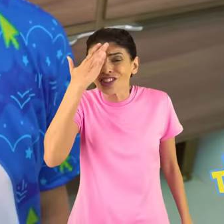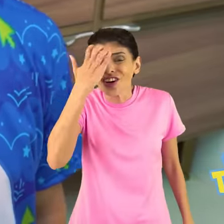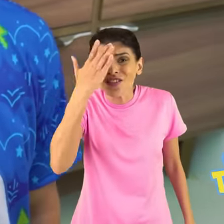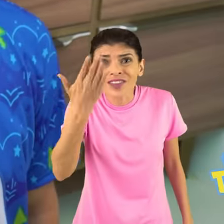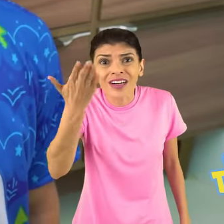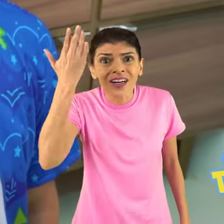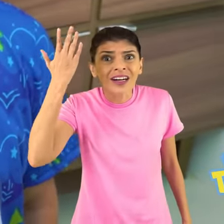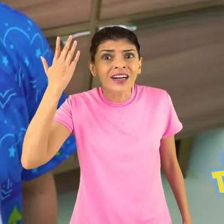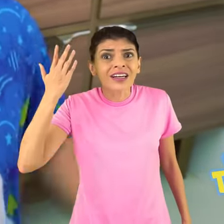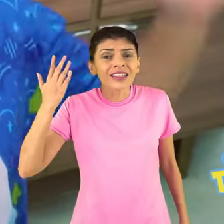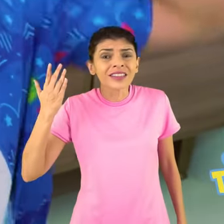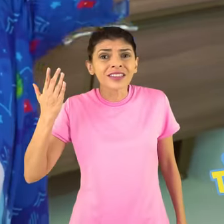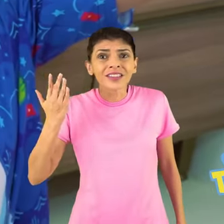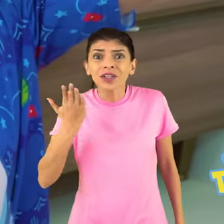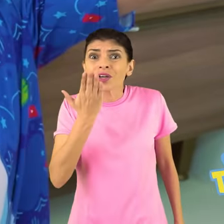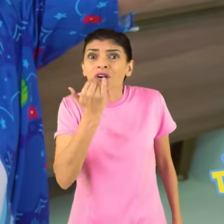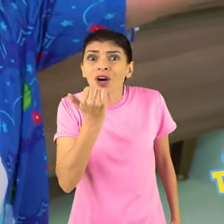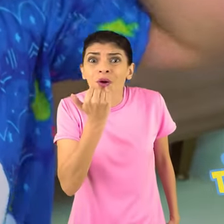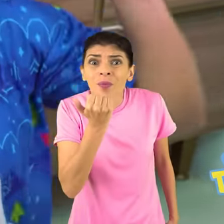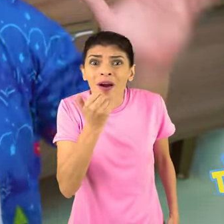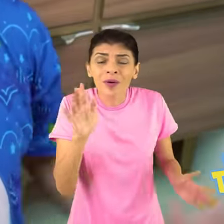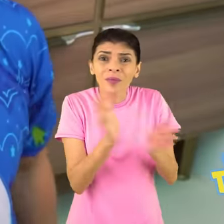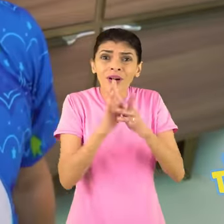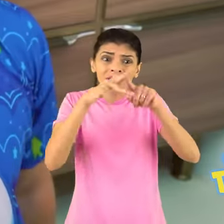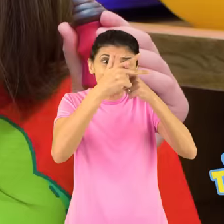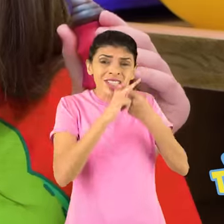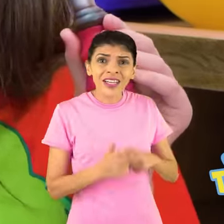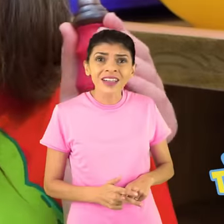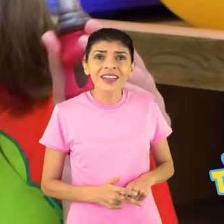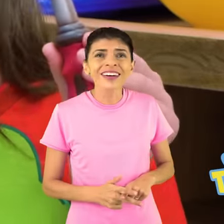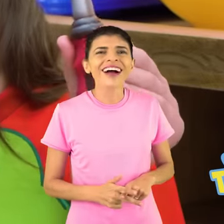Giovanna! Você comeu a minha ferramenta!